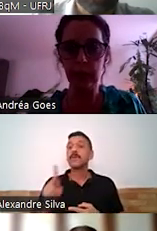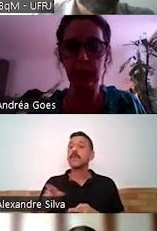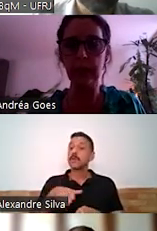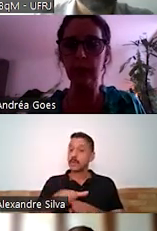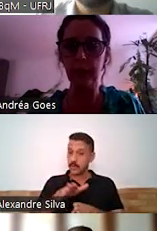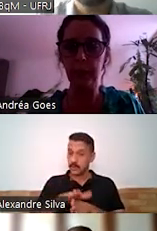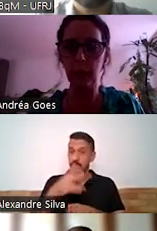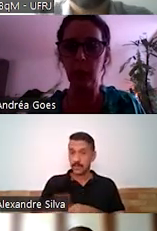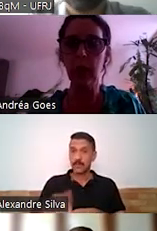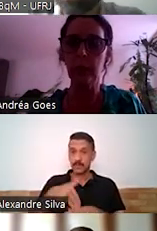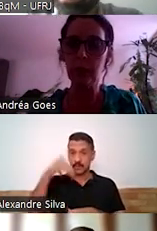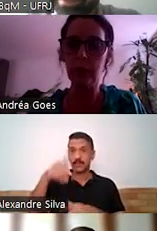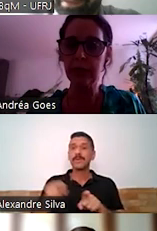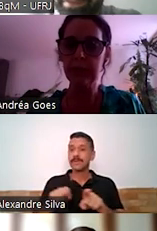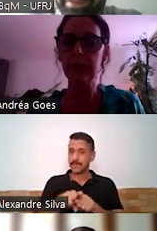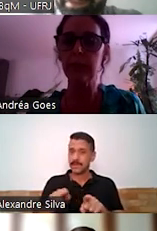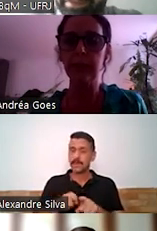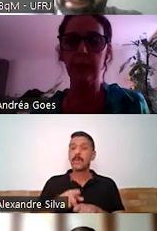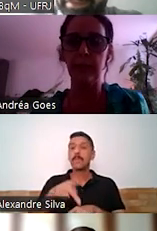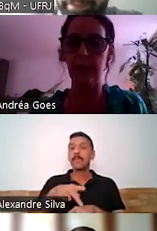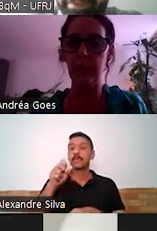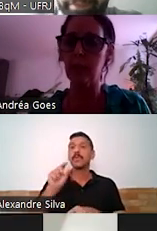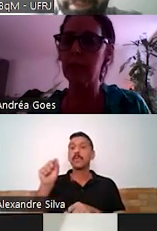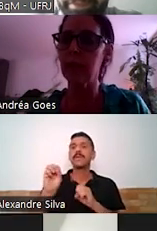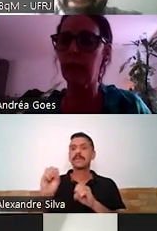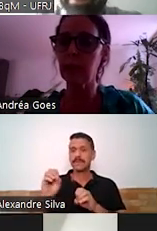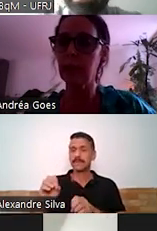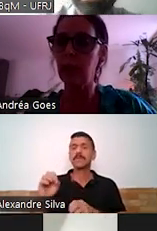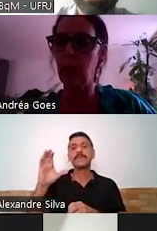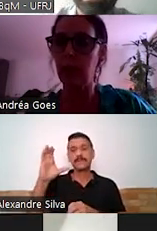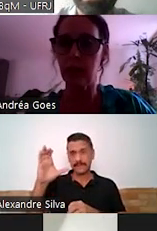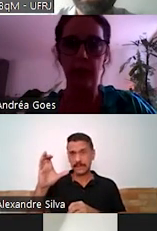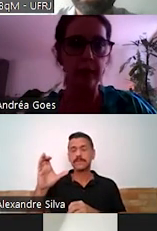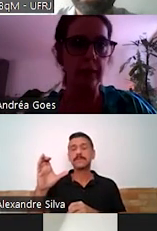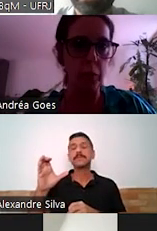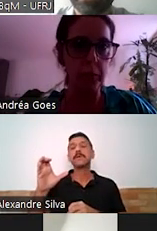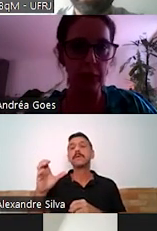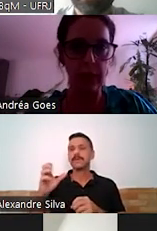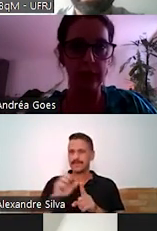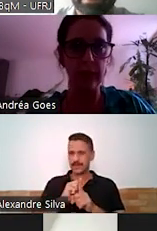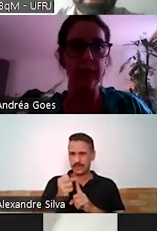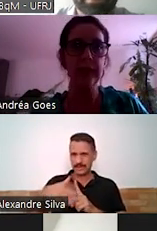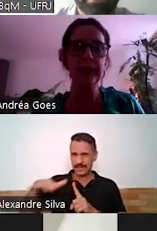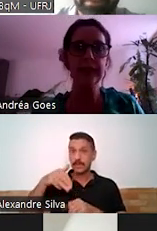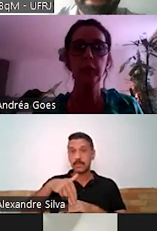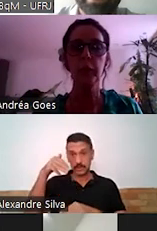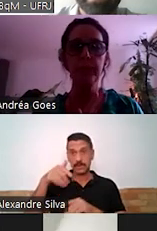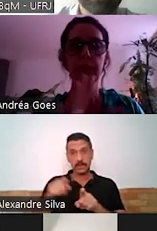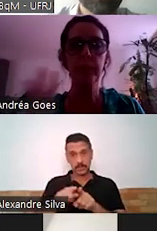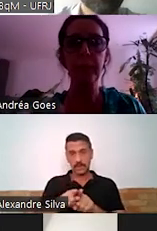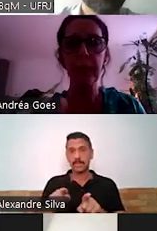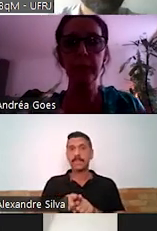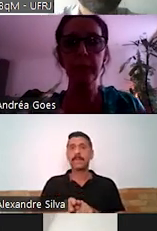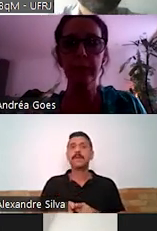desse mestrado e também pelo pós-graduação em Ensino de Ciências, Ambiente e Sociedade, que é da UERJ, tá? Como mestrado. Então,